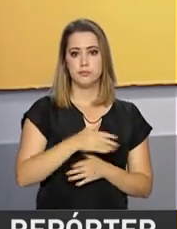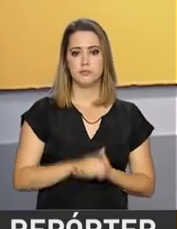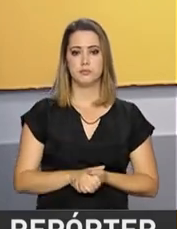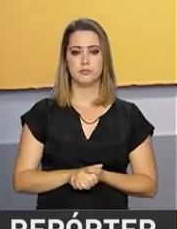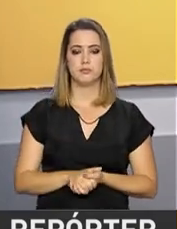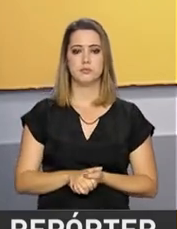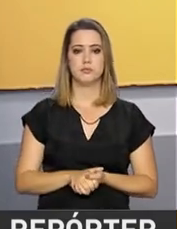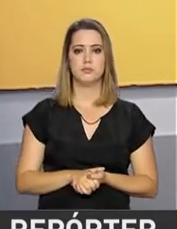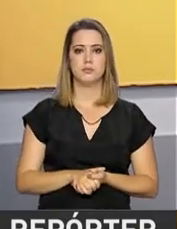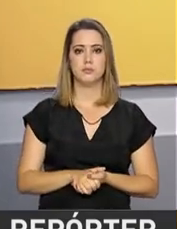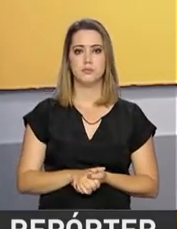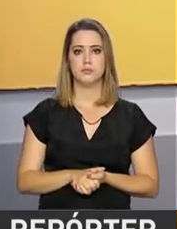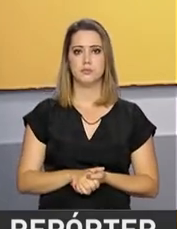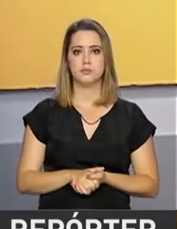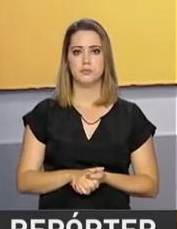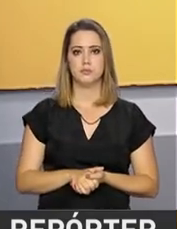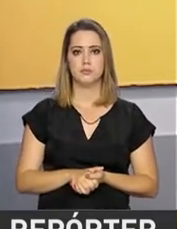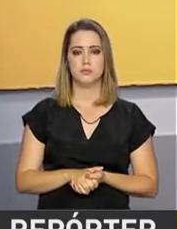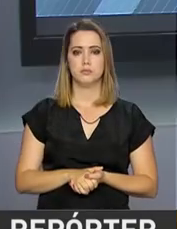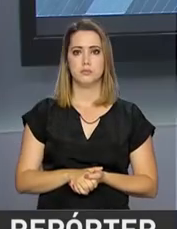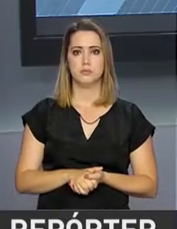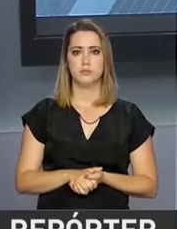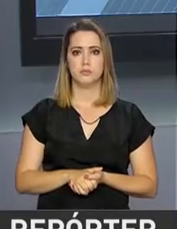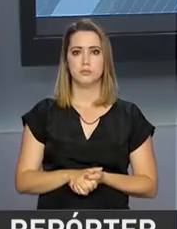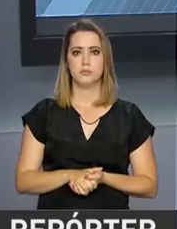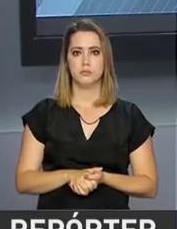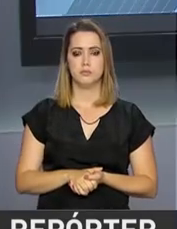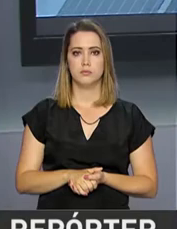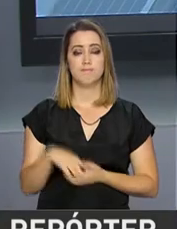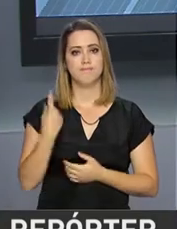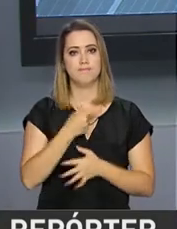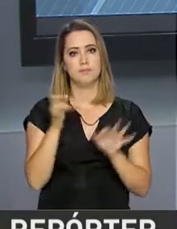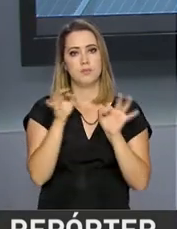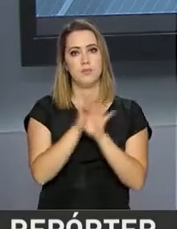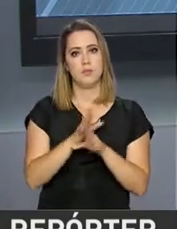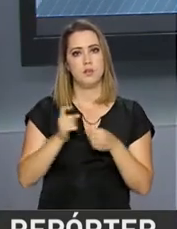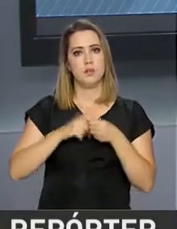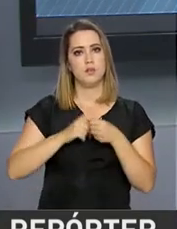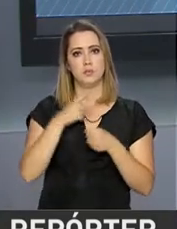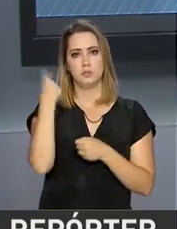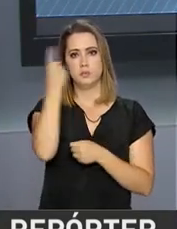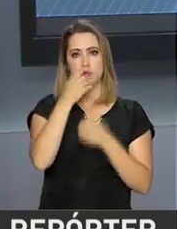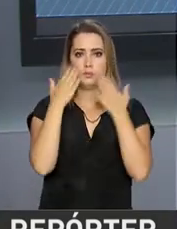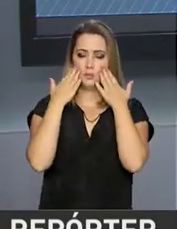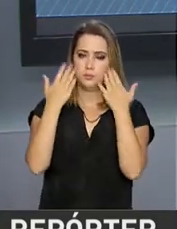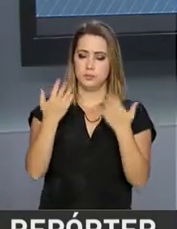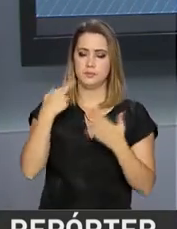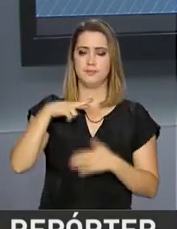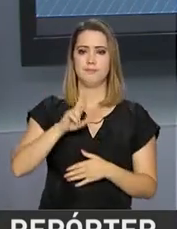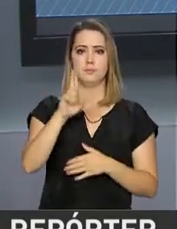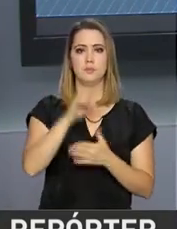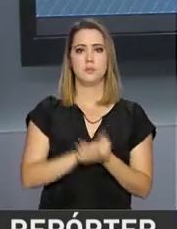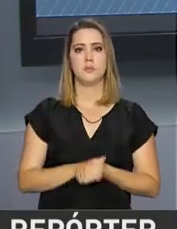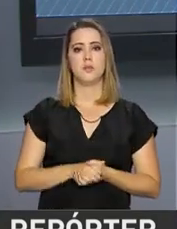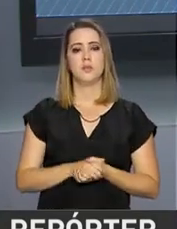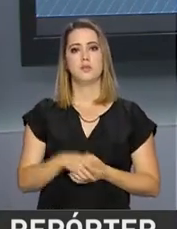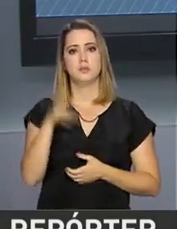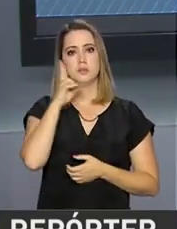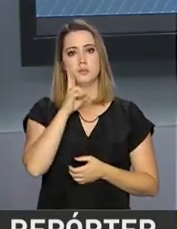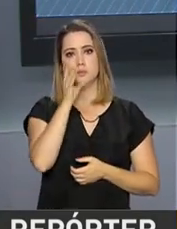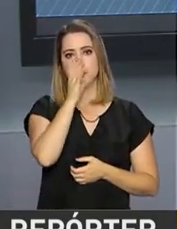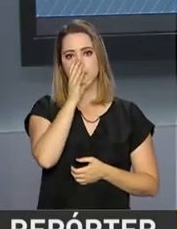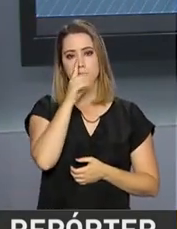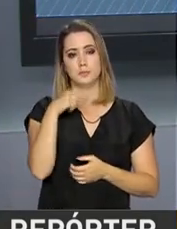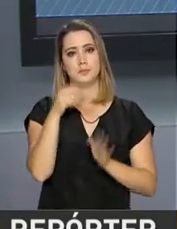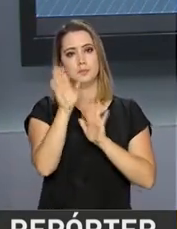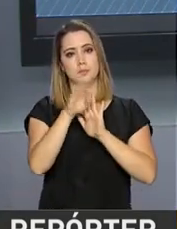gov.br barra recall nós ficamos por aqui voltamos em uma hora na próxima edição do repórter nbr você pode